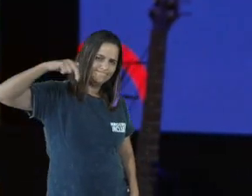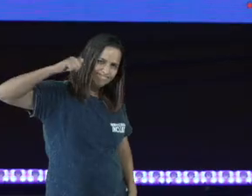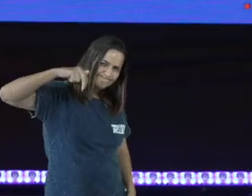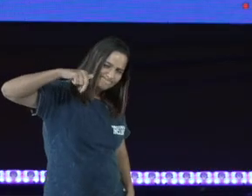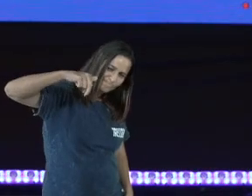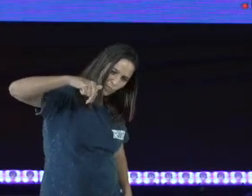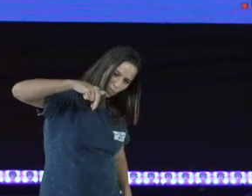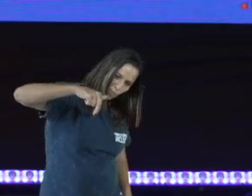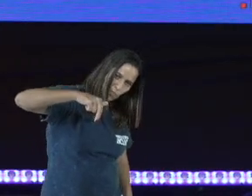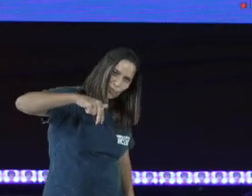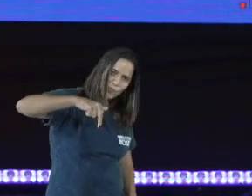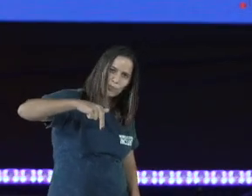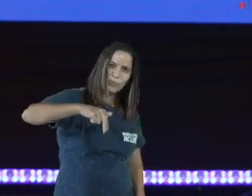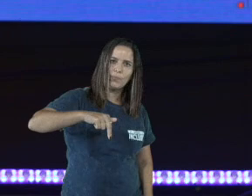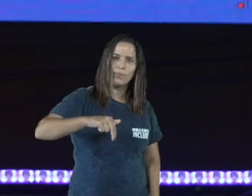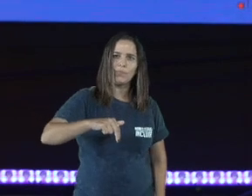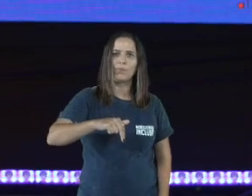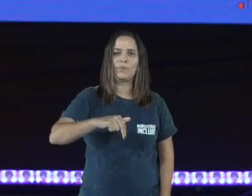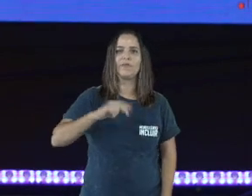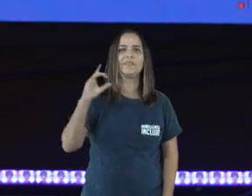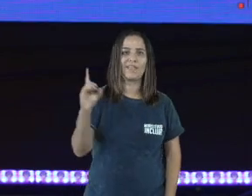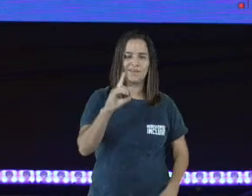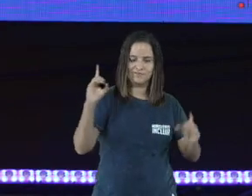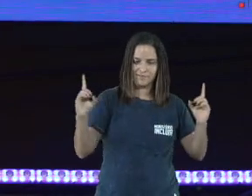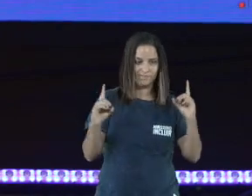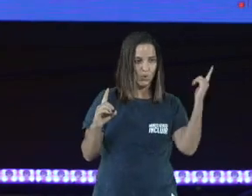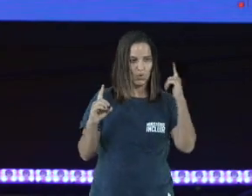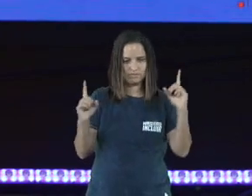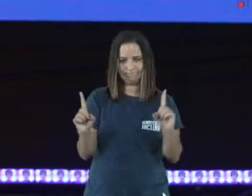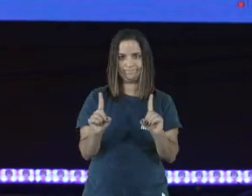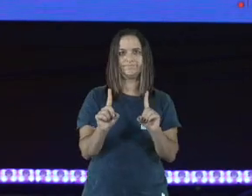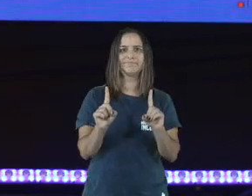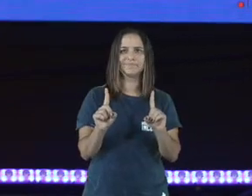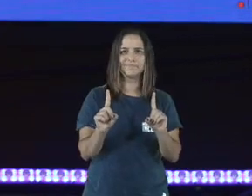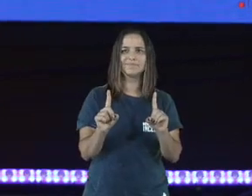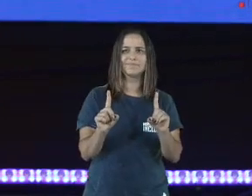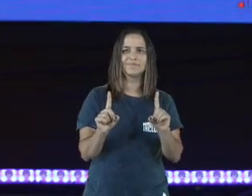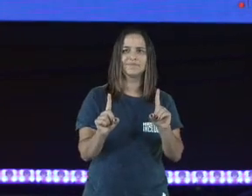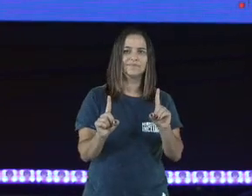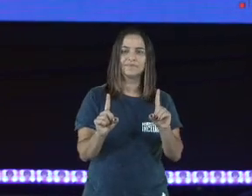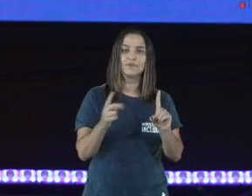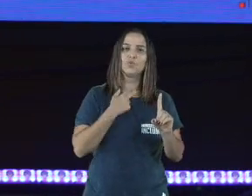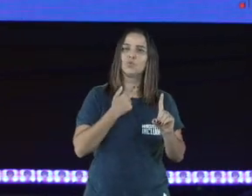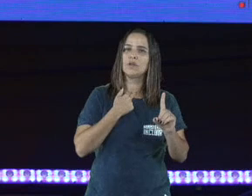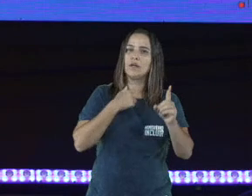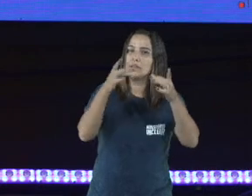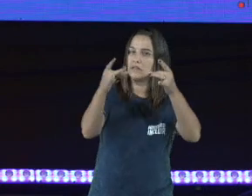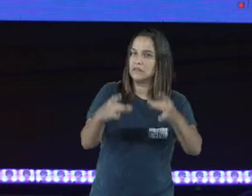do gigante eu queria falar rapidamente não dá para detalhar muito o horário ta avançado mas para vencer nosso